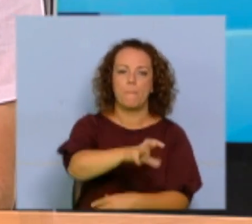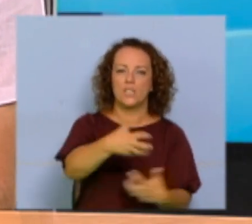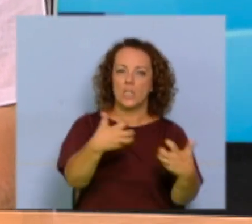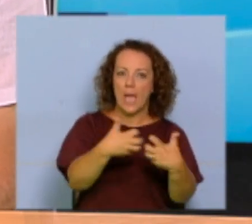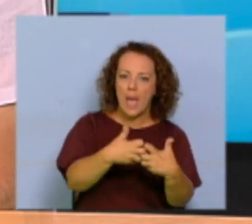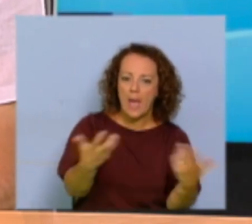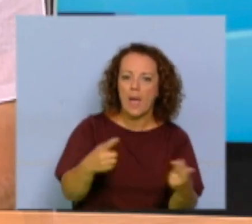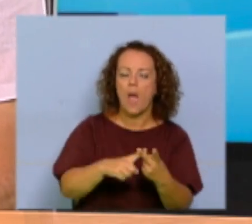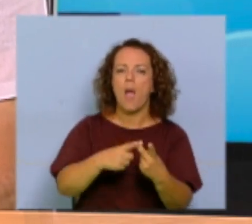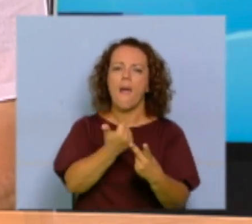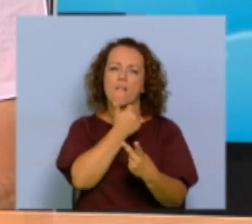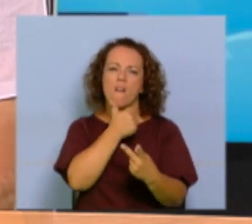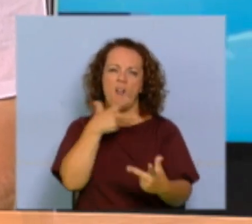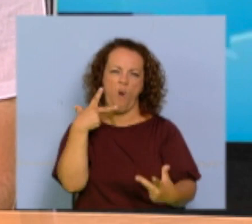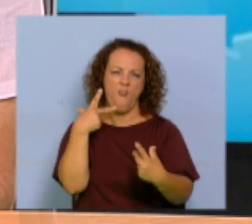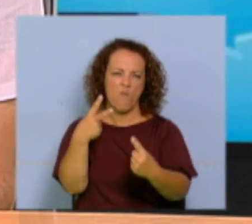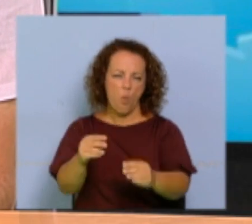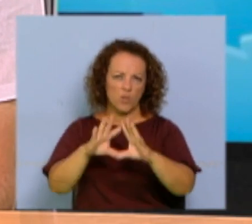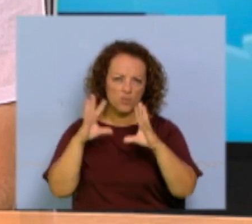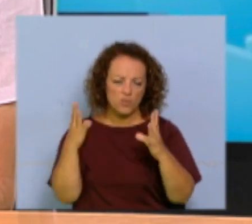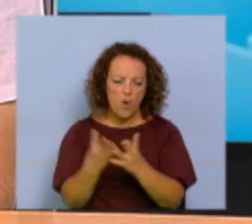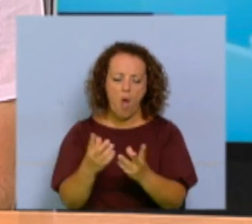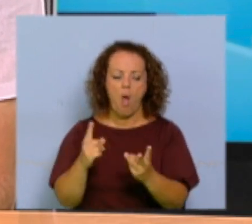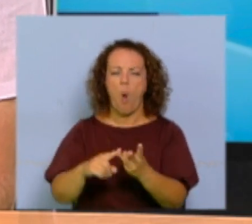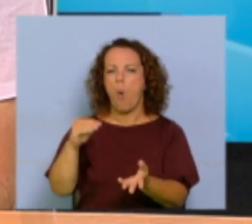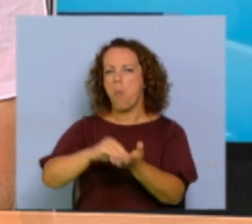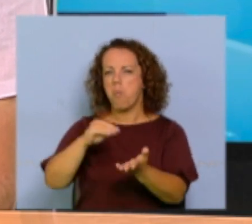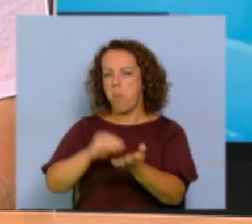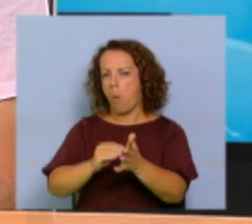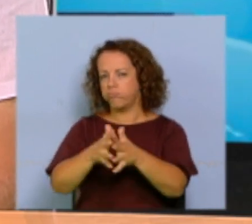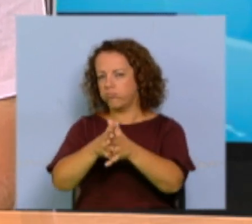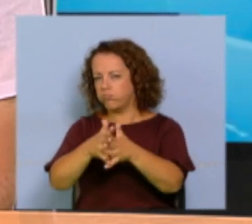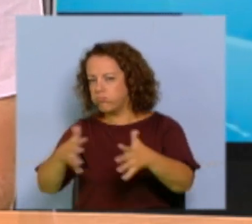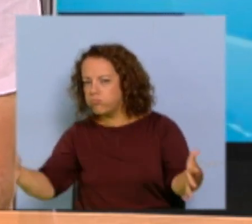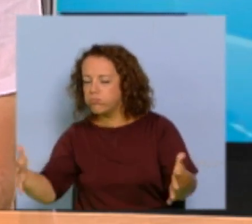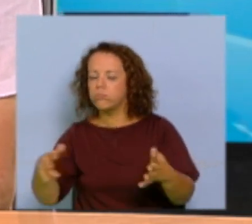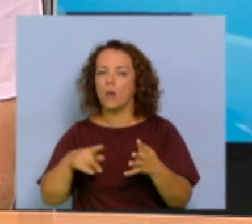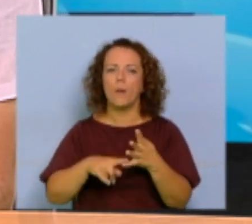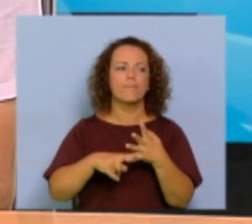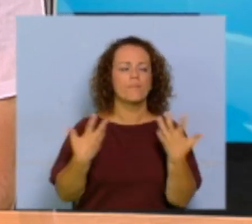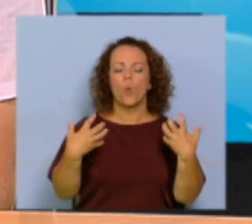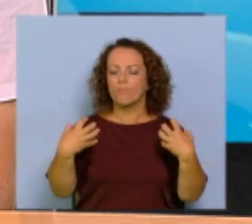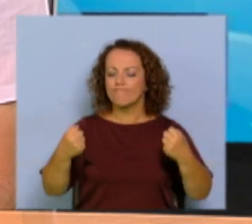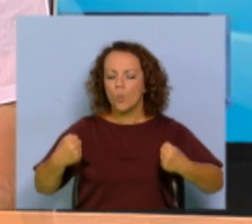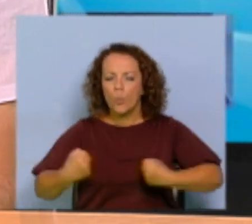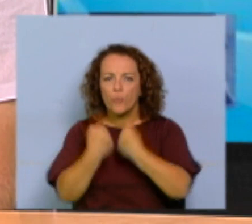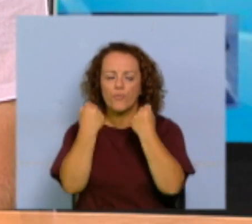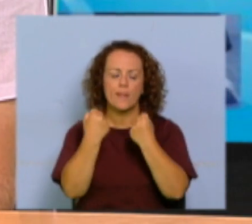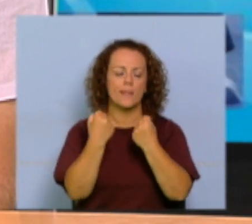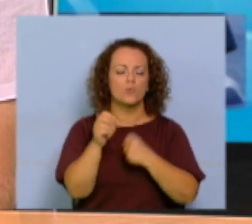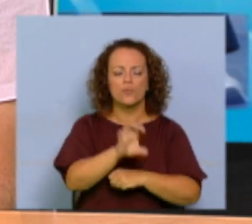violência generalizada, onde a pobreza é muitas vezes endémica, onde há conflitos de toda a espécie e, por